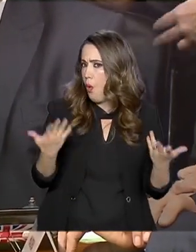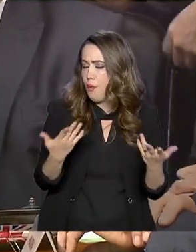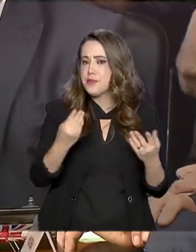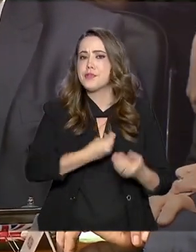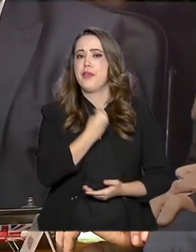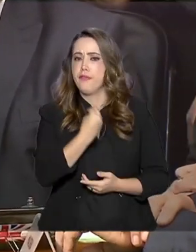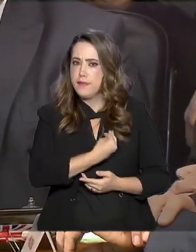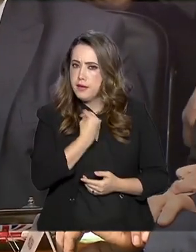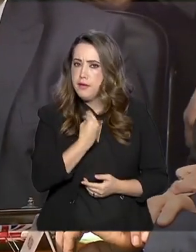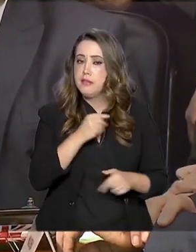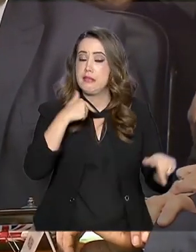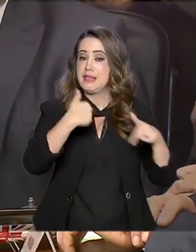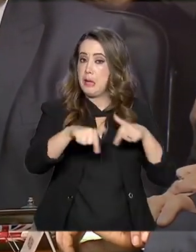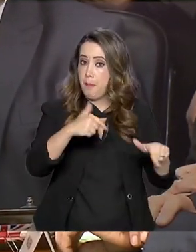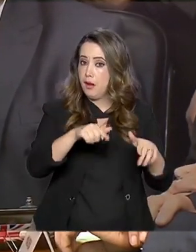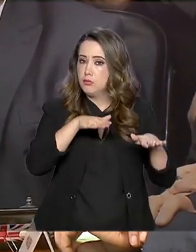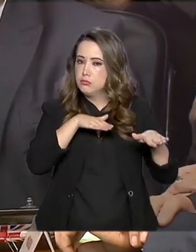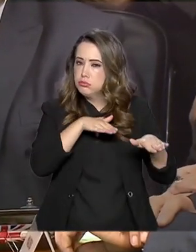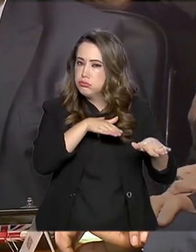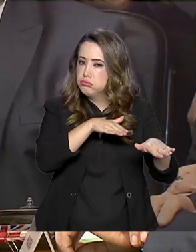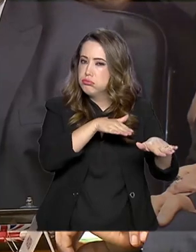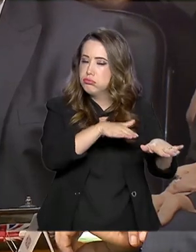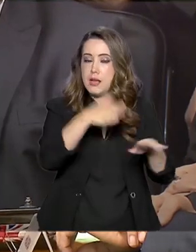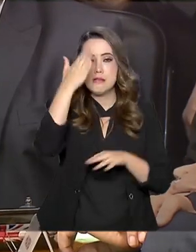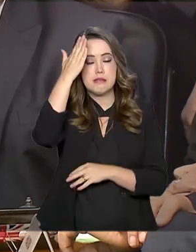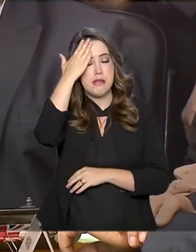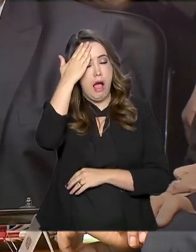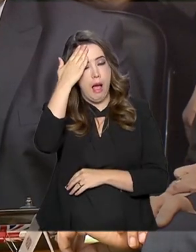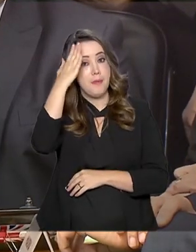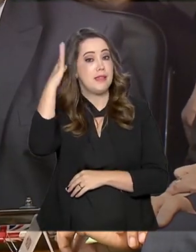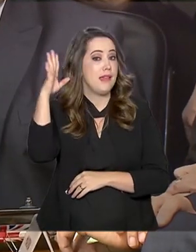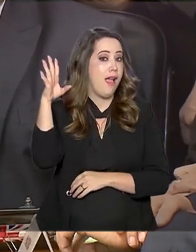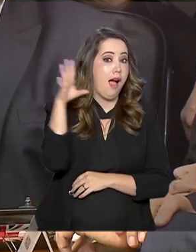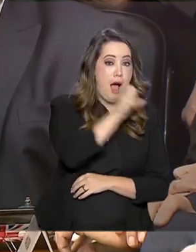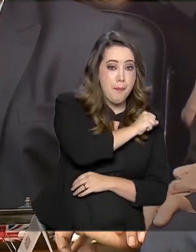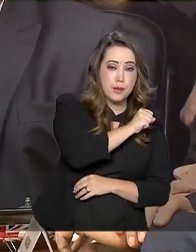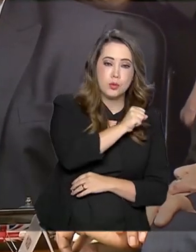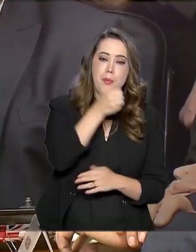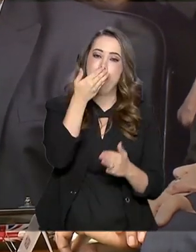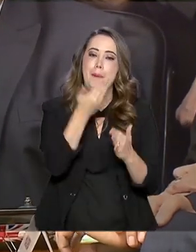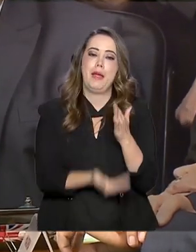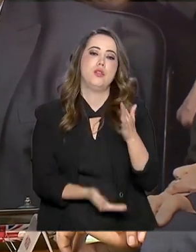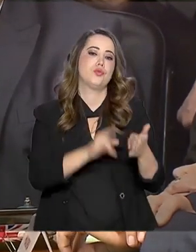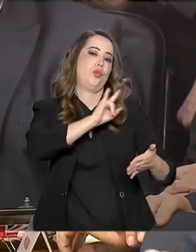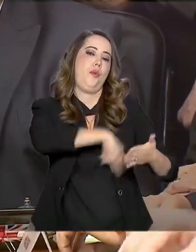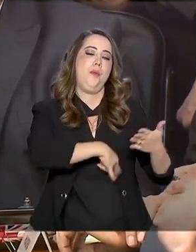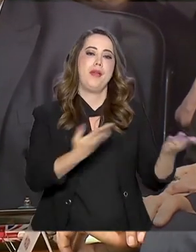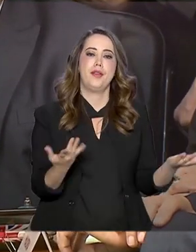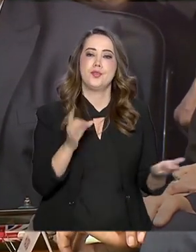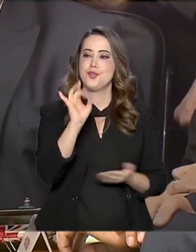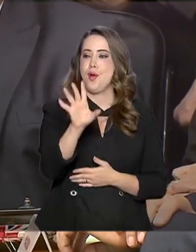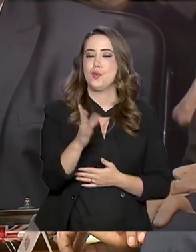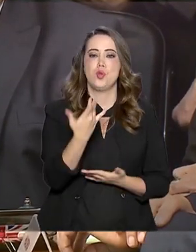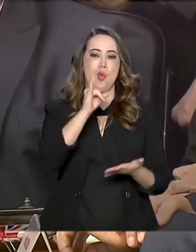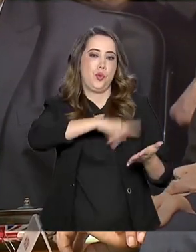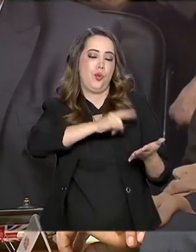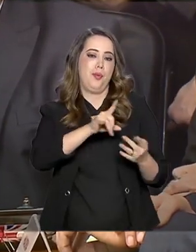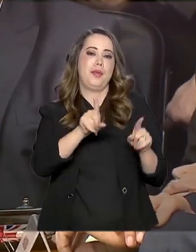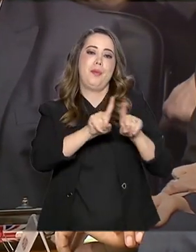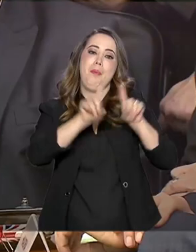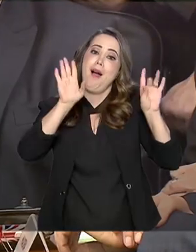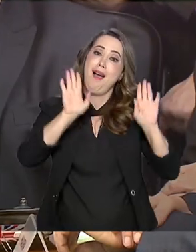vive no trânsito dizer que muito rapidamente haver um pequeno descuido ele perde a carteira não perde a sua